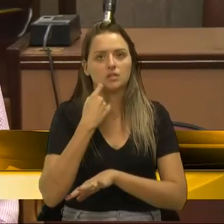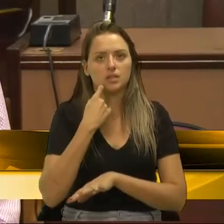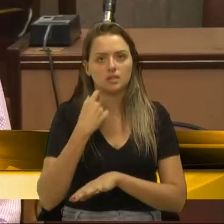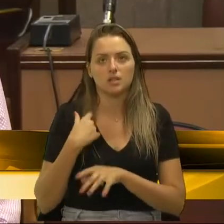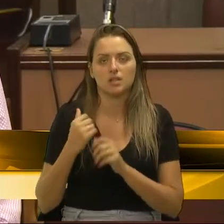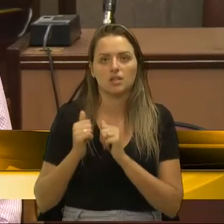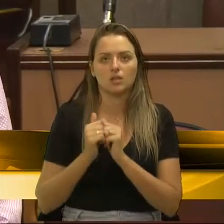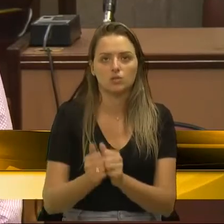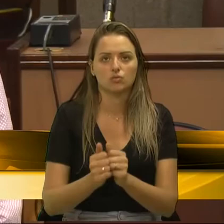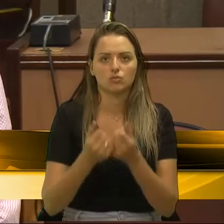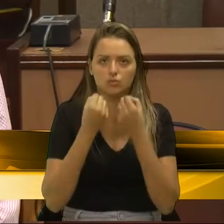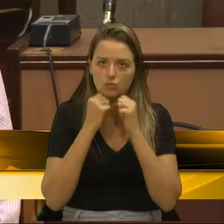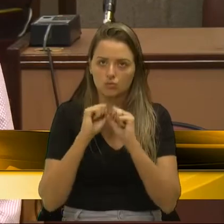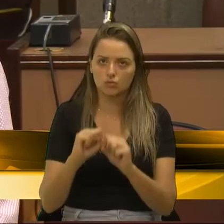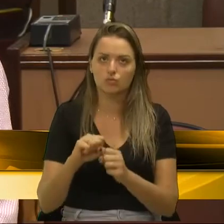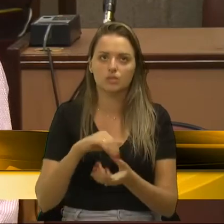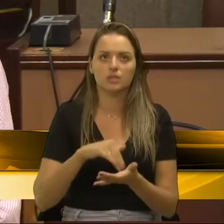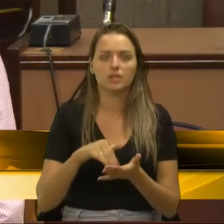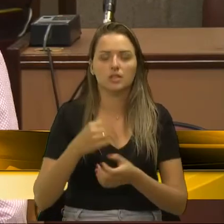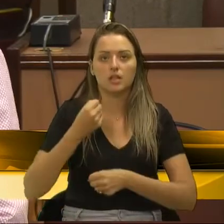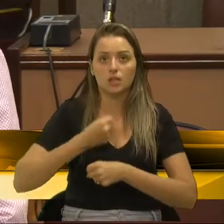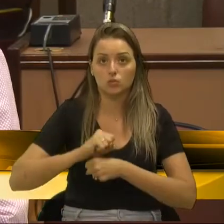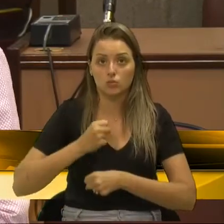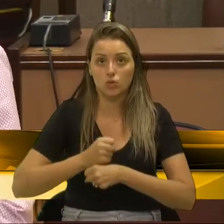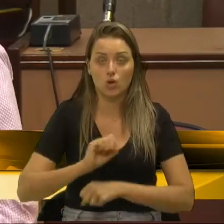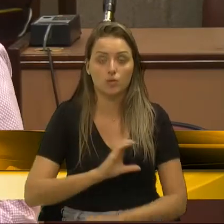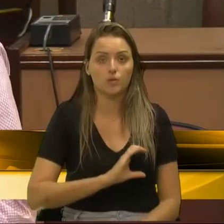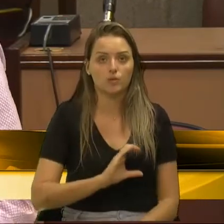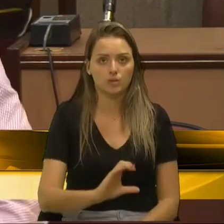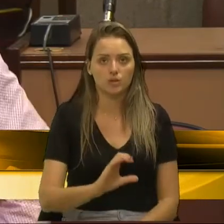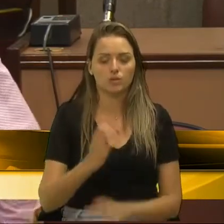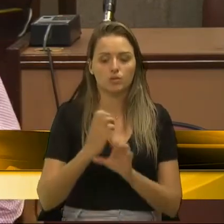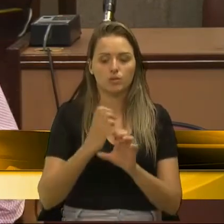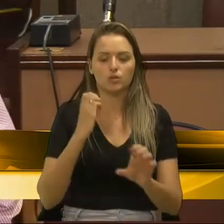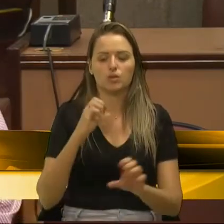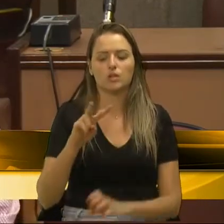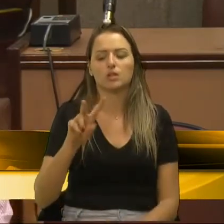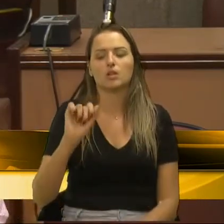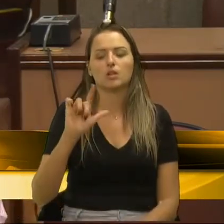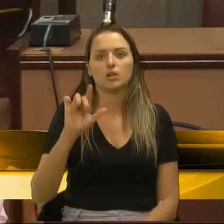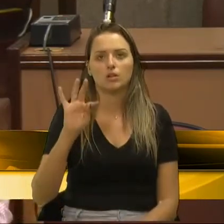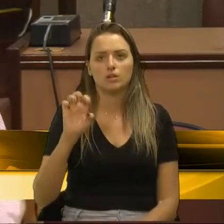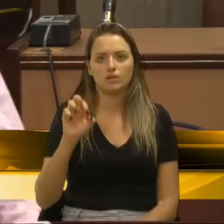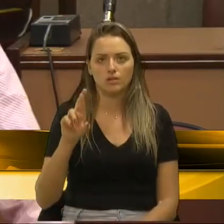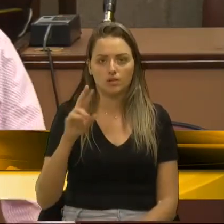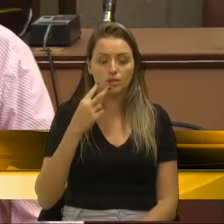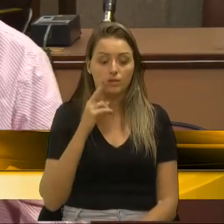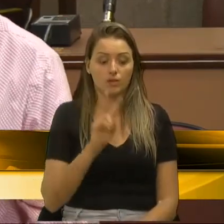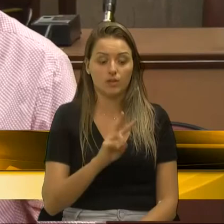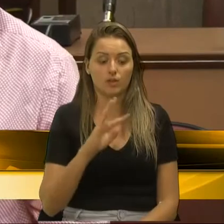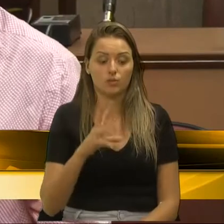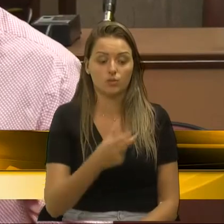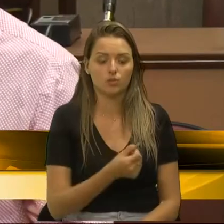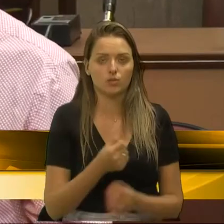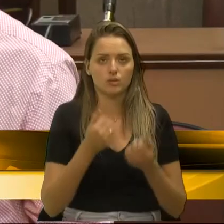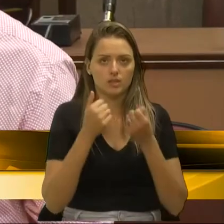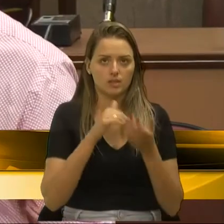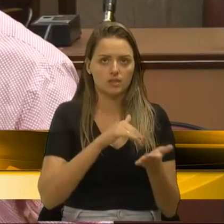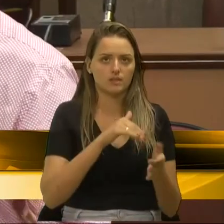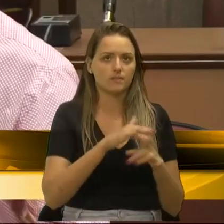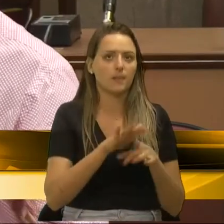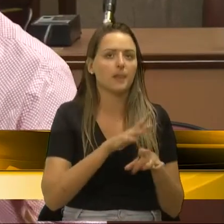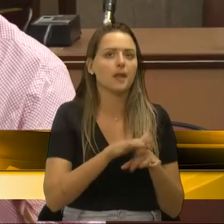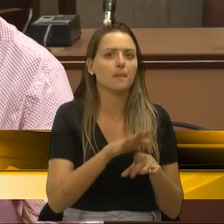assessoria, secretário de obra, coordenador, engenheiro Vater, lá em Galópolis, vendo as demandas daquilo que falei a semana